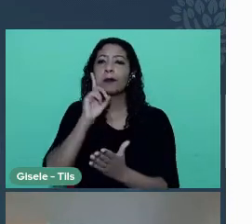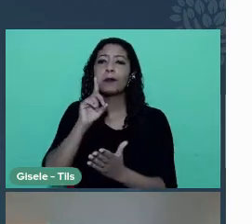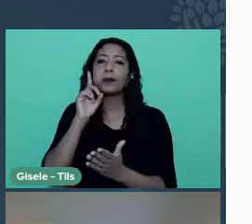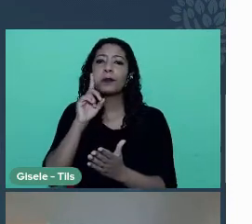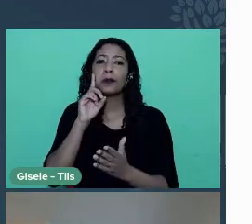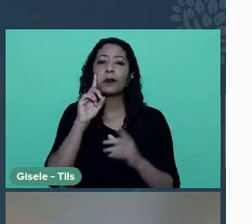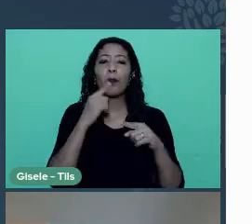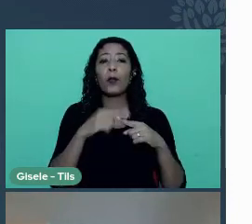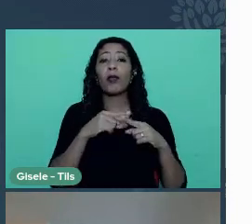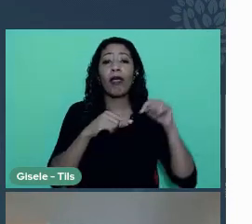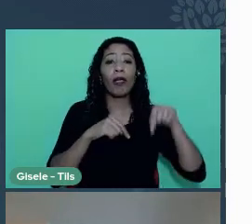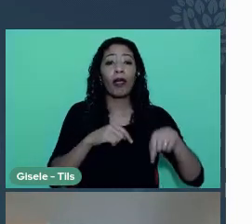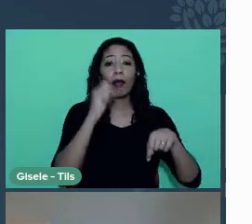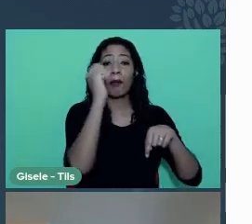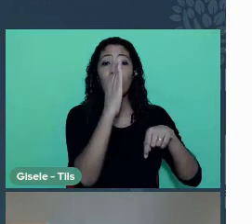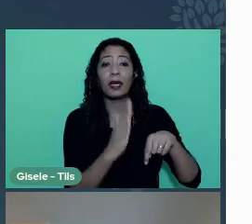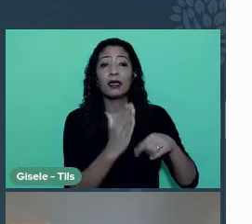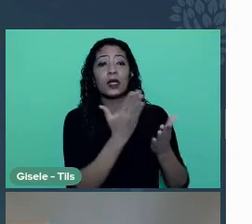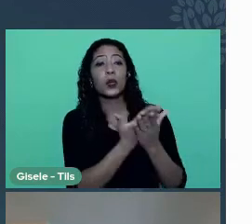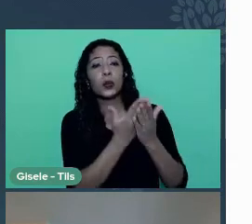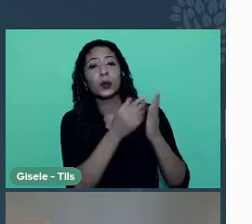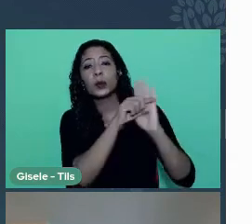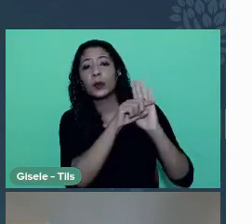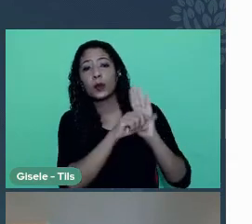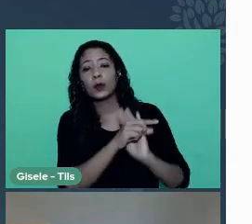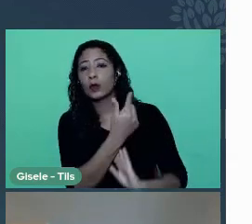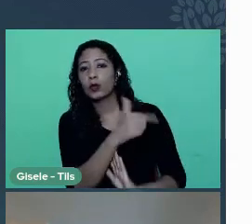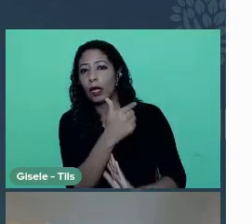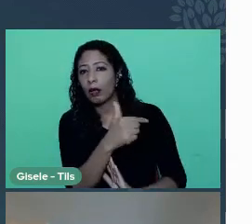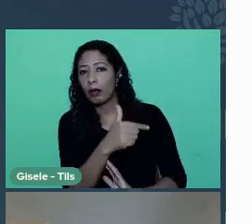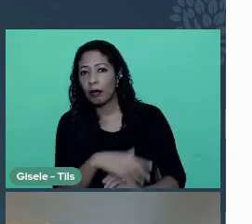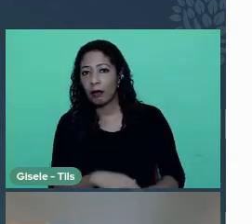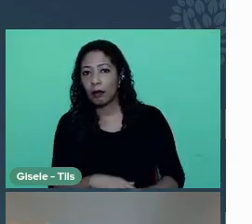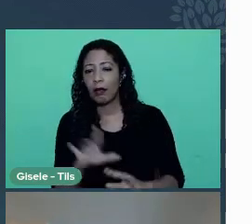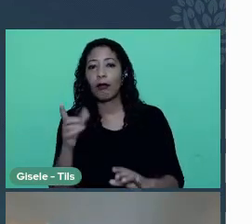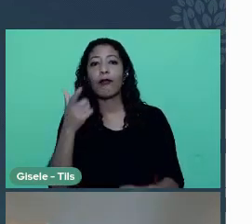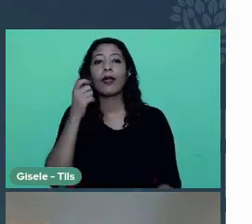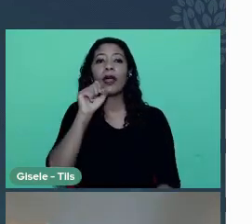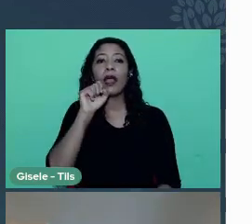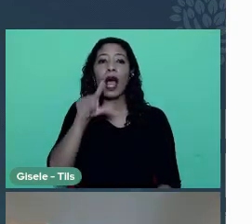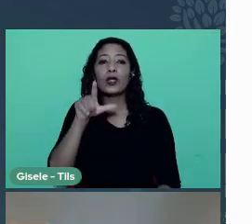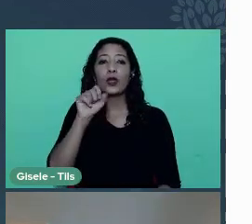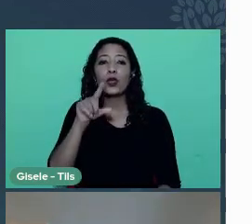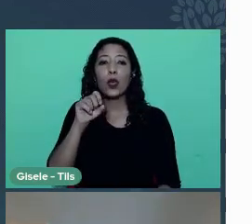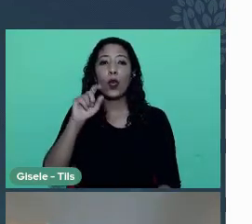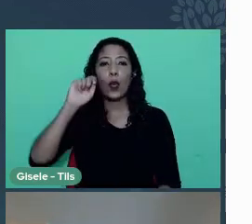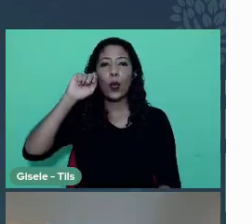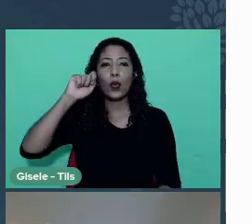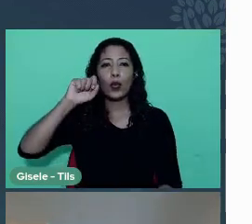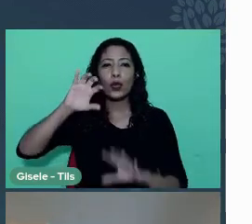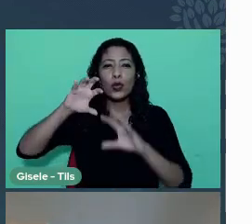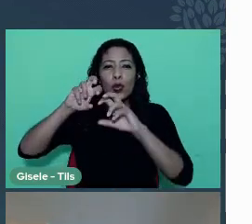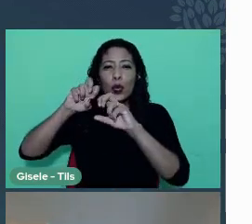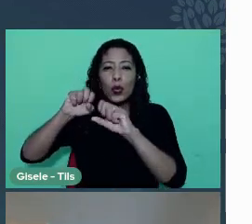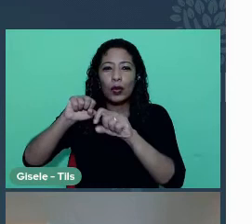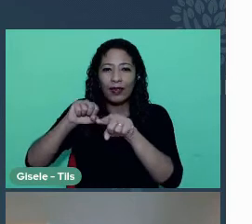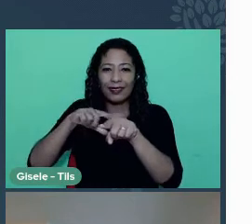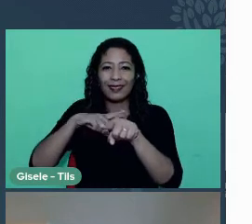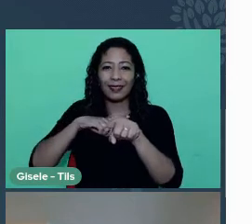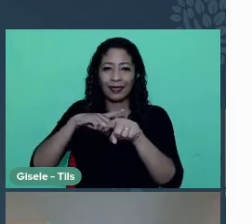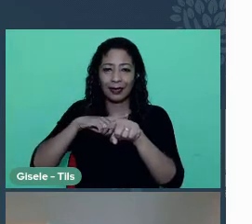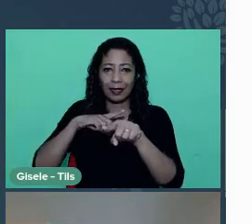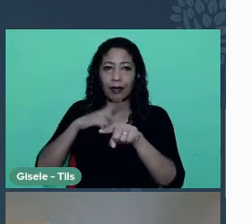estudos brasileiros, então a gente vê aqui, quanto mais azul escuro, mais a gente tem pessoas